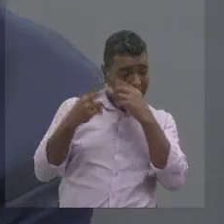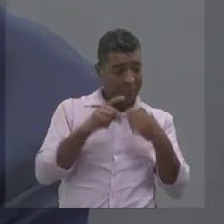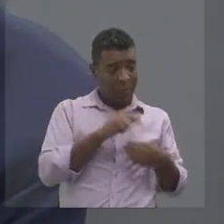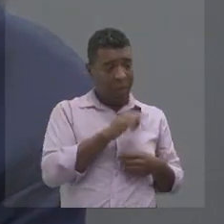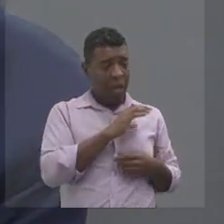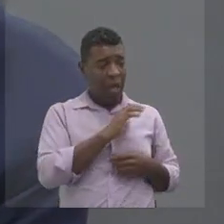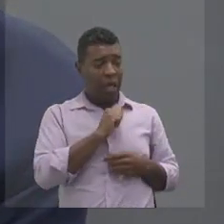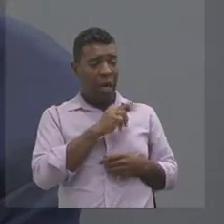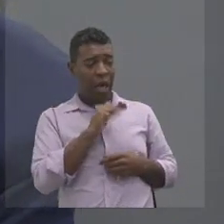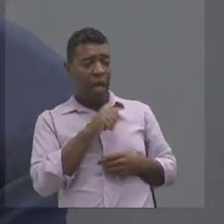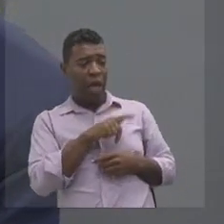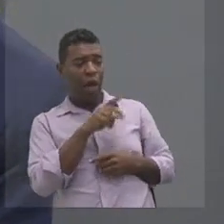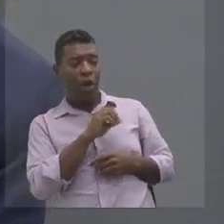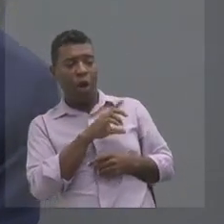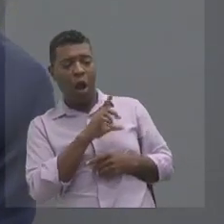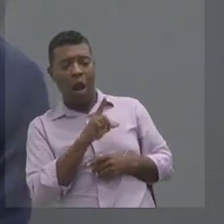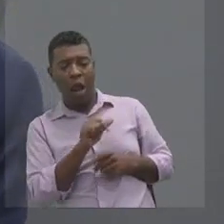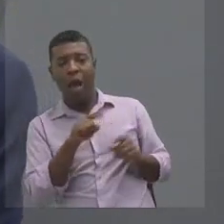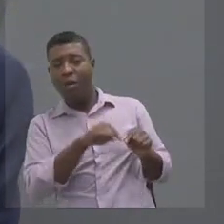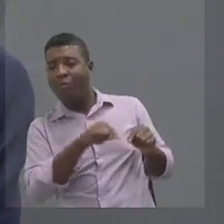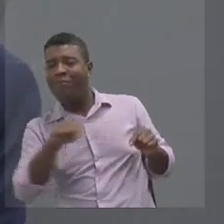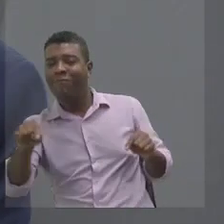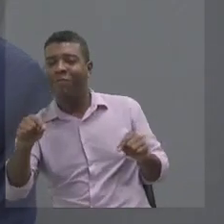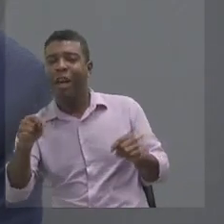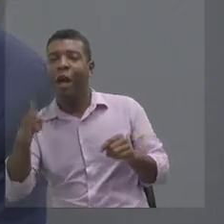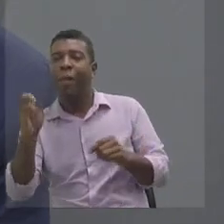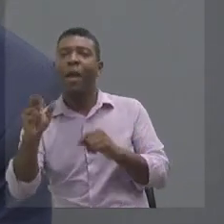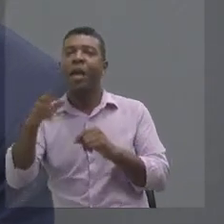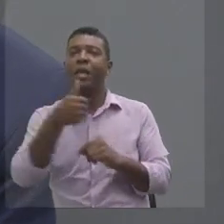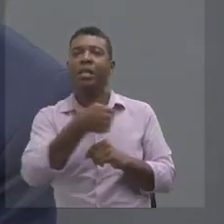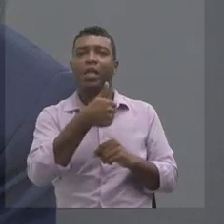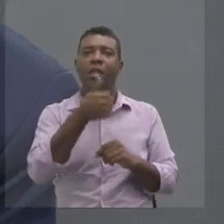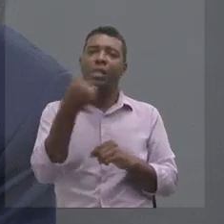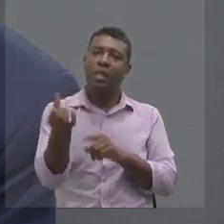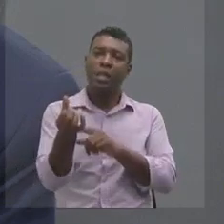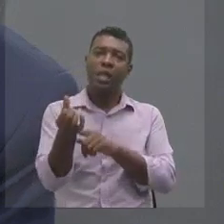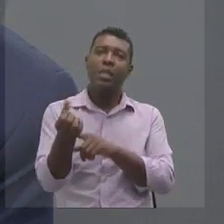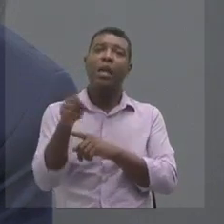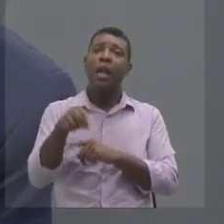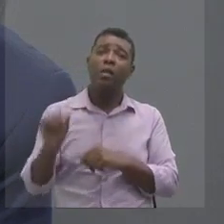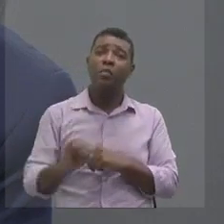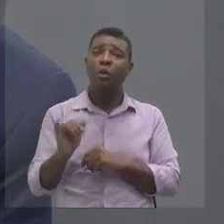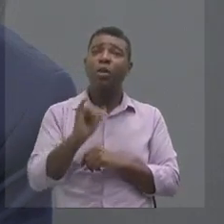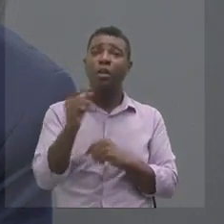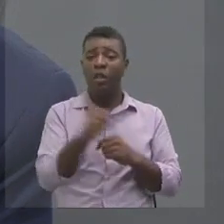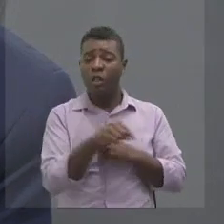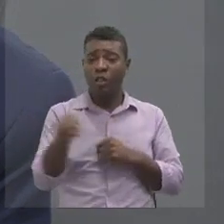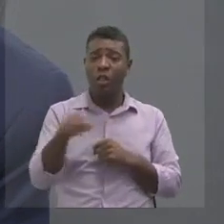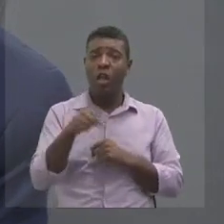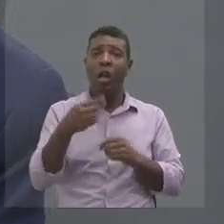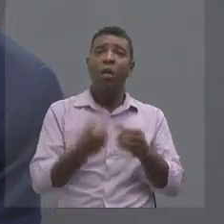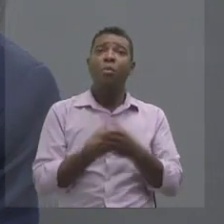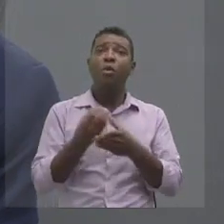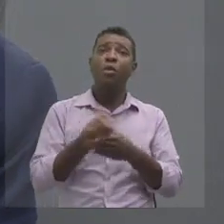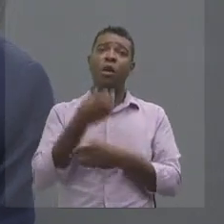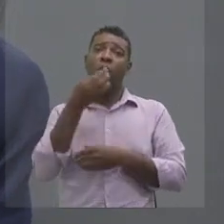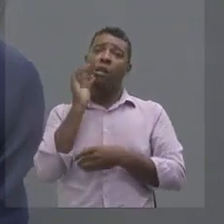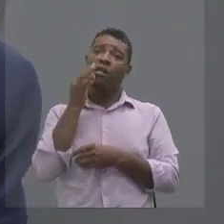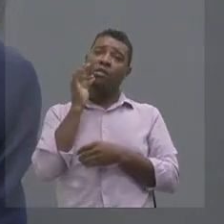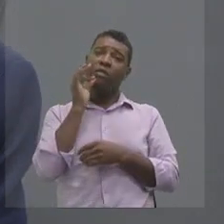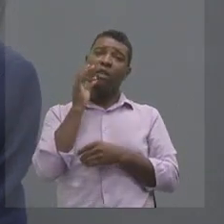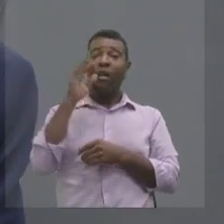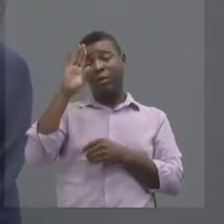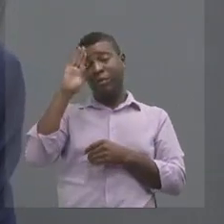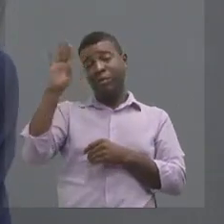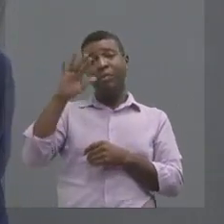Fervedouro na br-116 O importante trecho de escoamento da produção de café de uma das